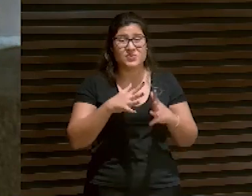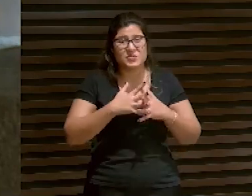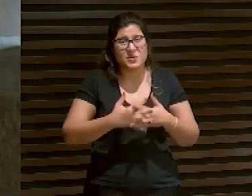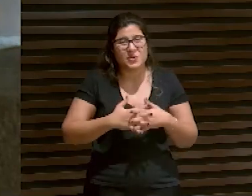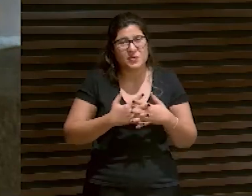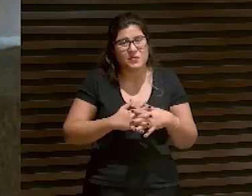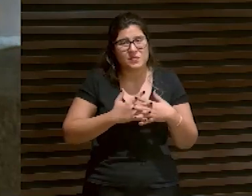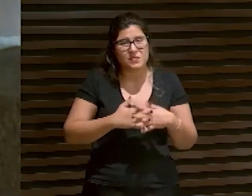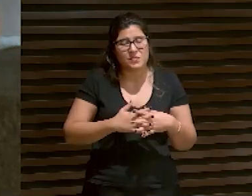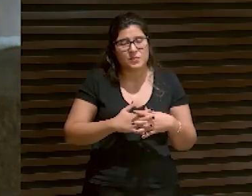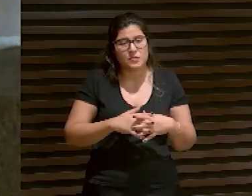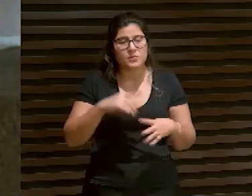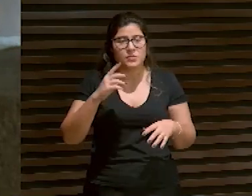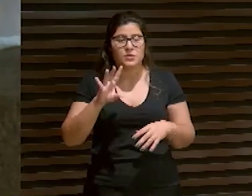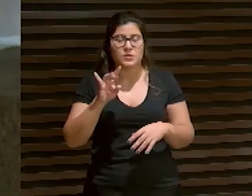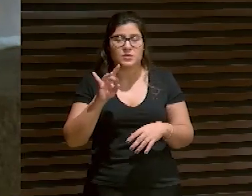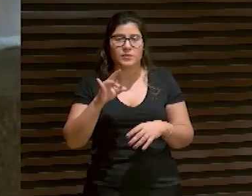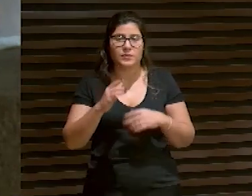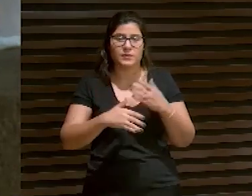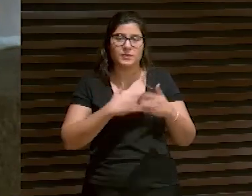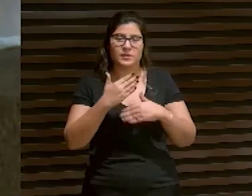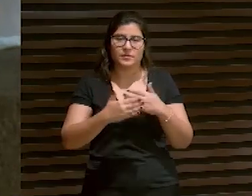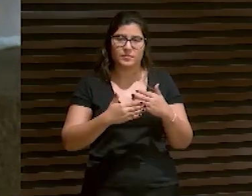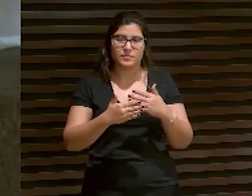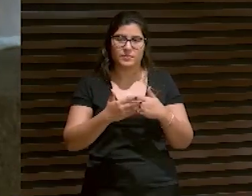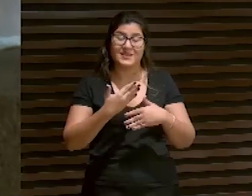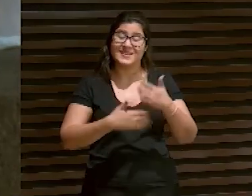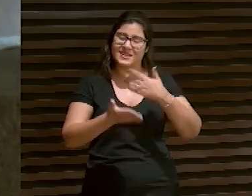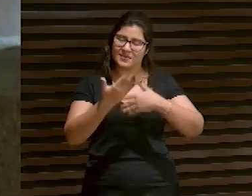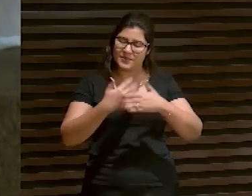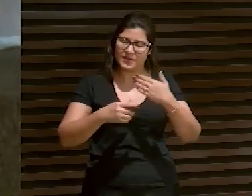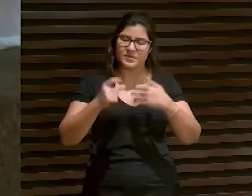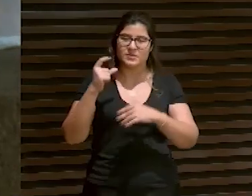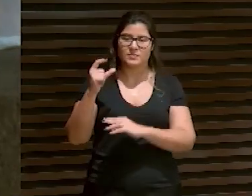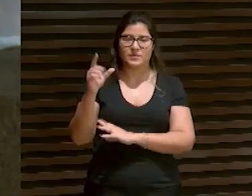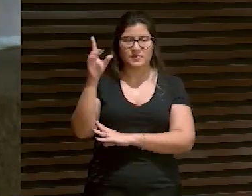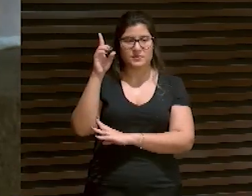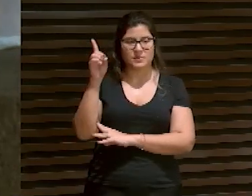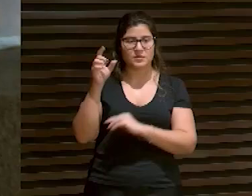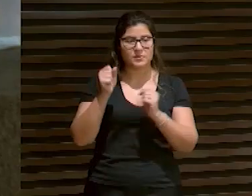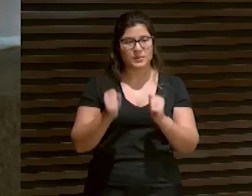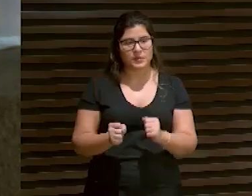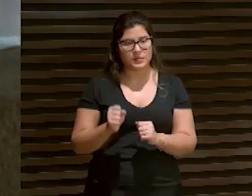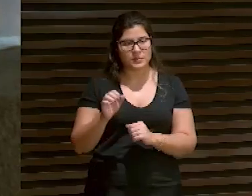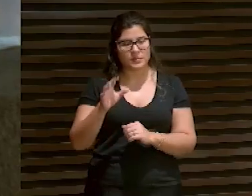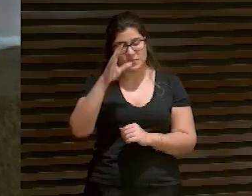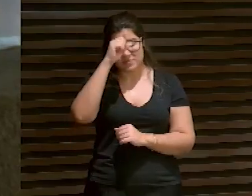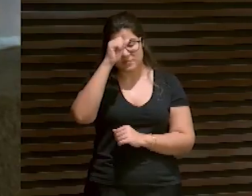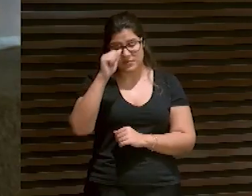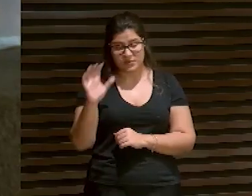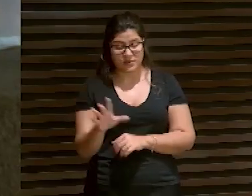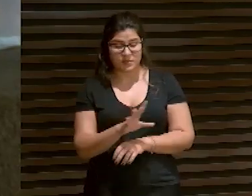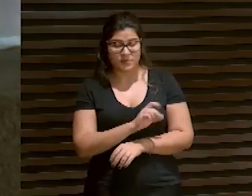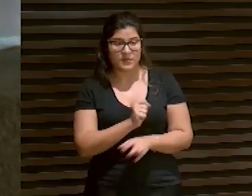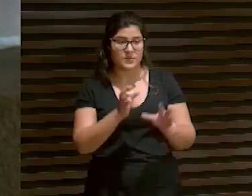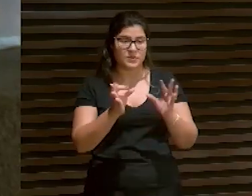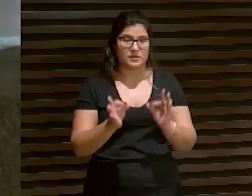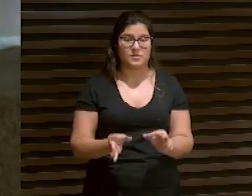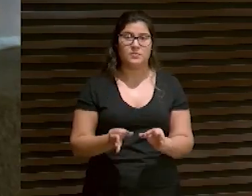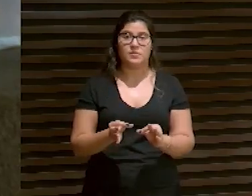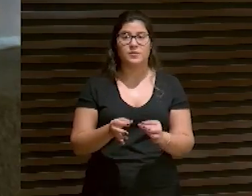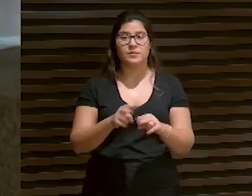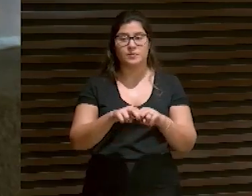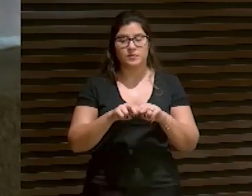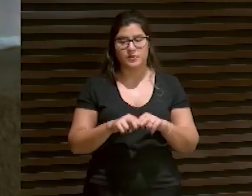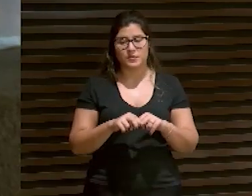é só por meio da palavra de Deus que nós podemos aprender a amar corretamente. E é por isso, irmãos, novamente, que